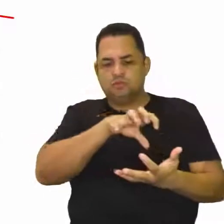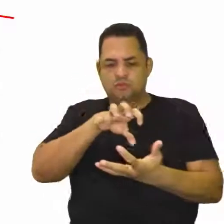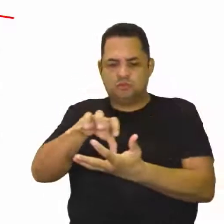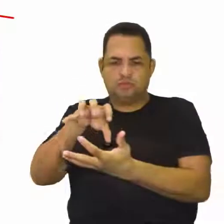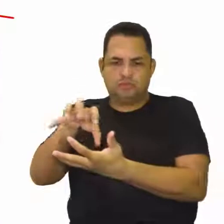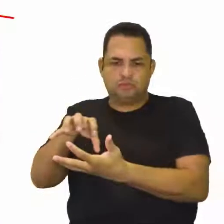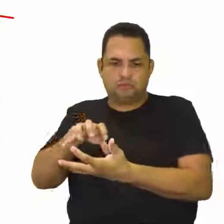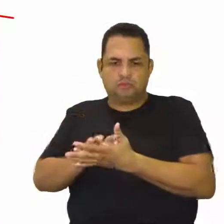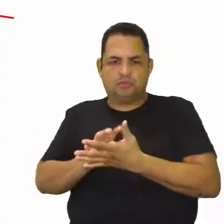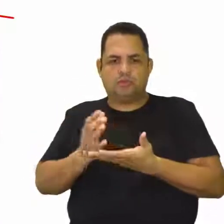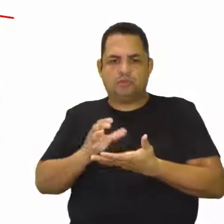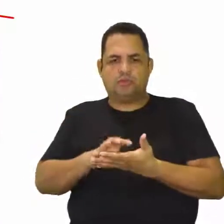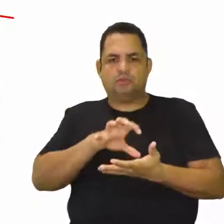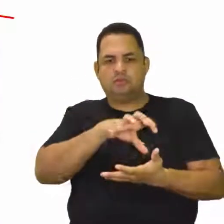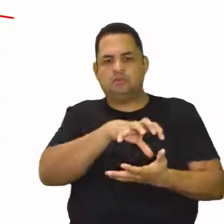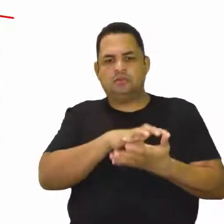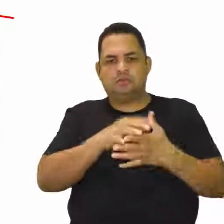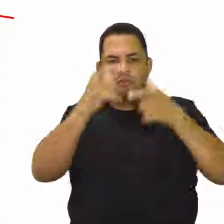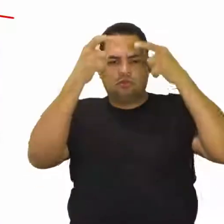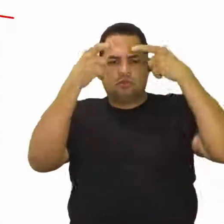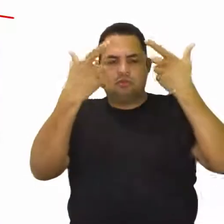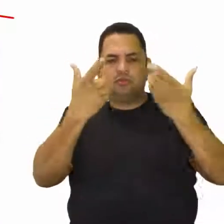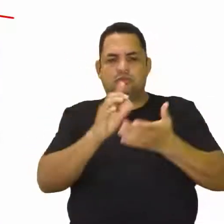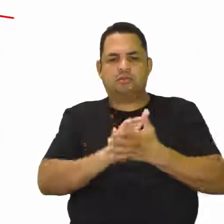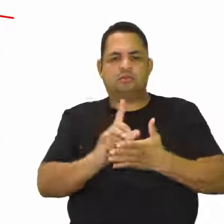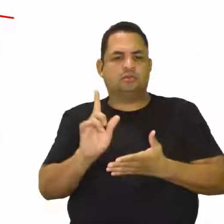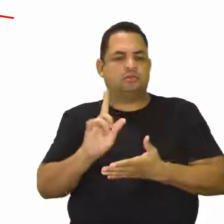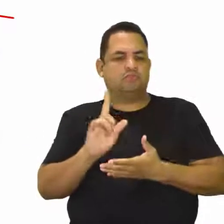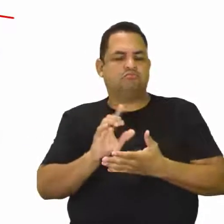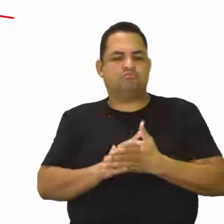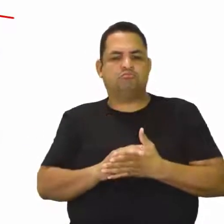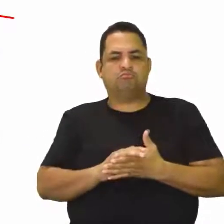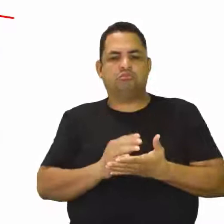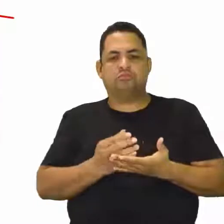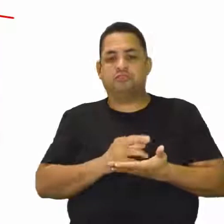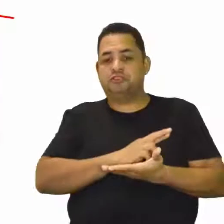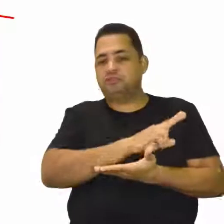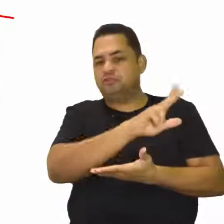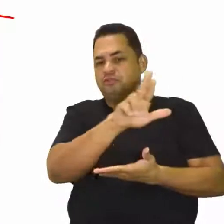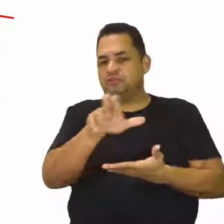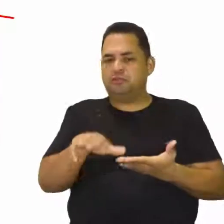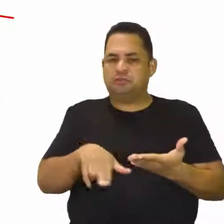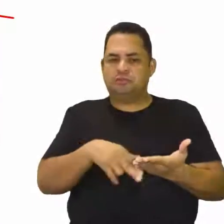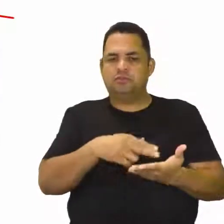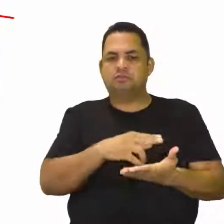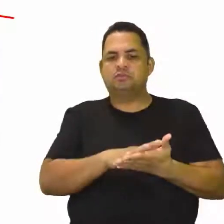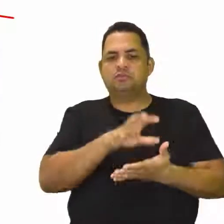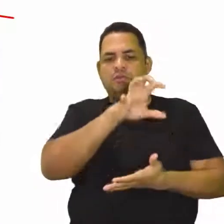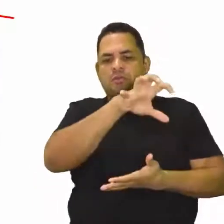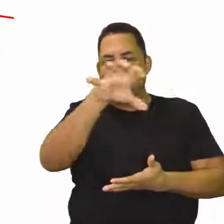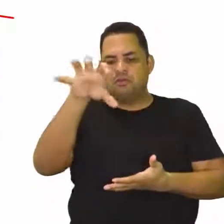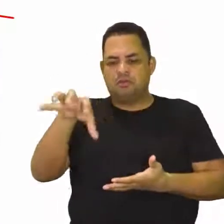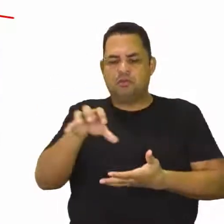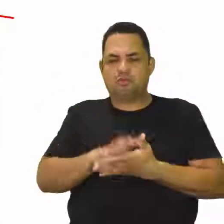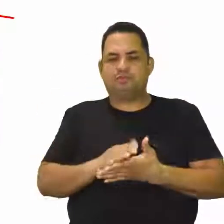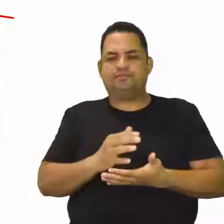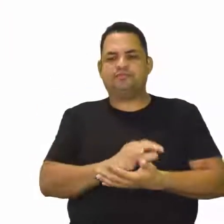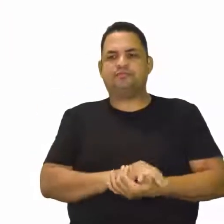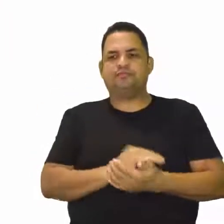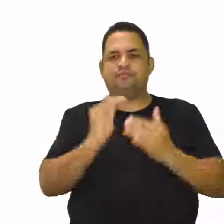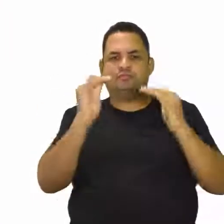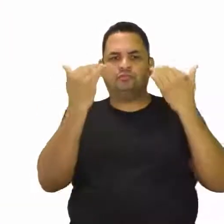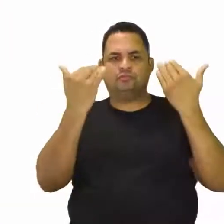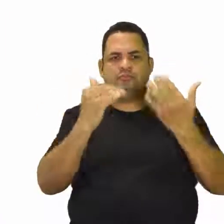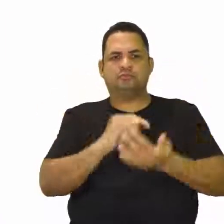impérios coloniais, que não eram poucos, eram muitos. Tá, aluno? Então, fique